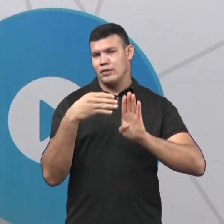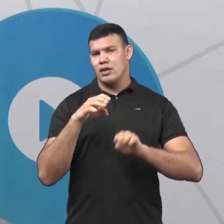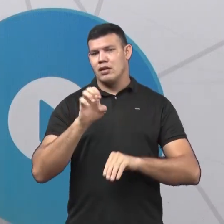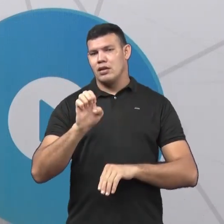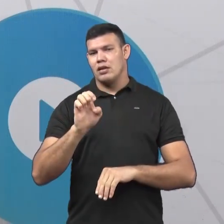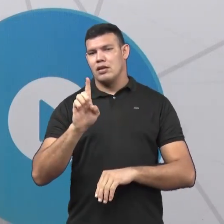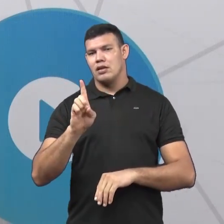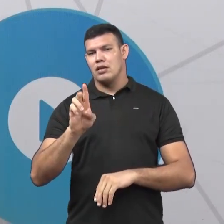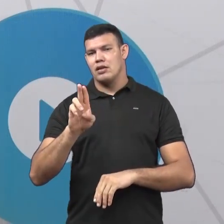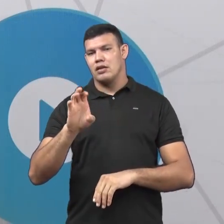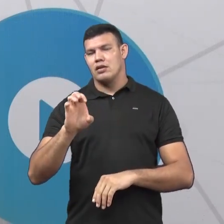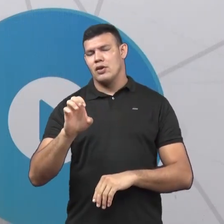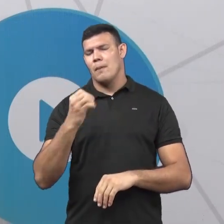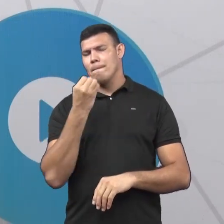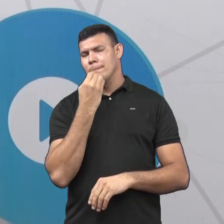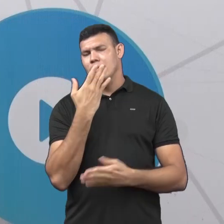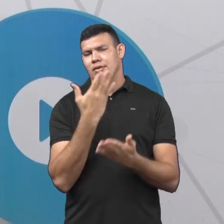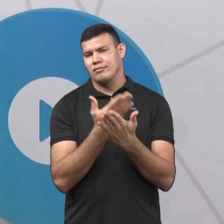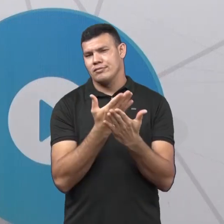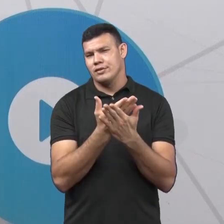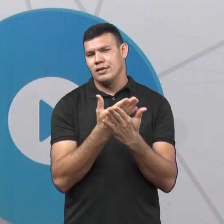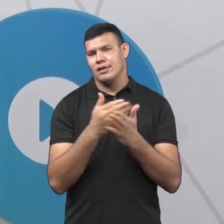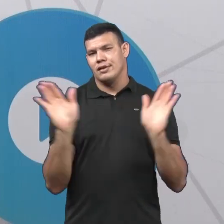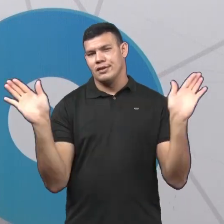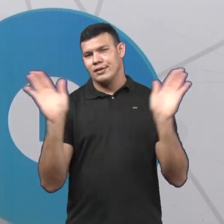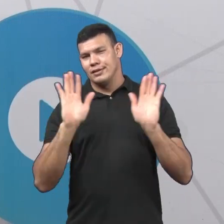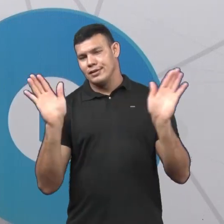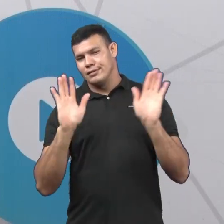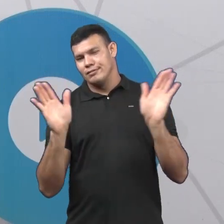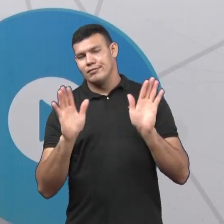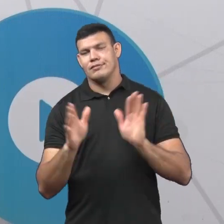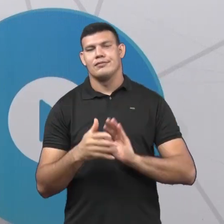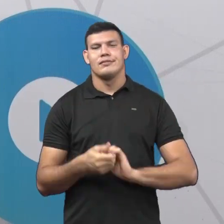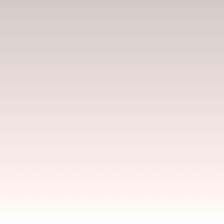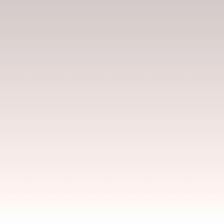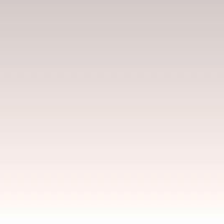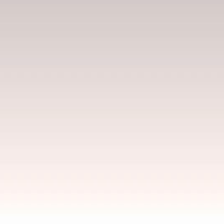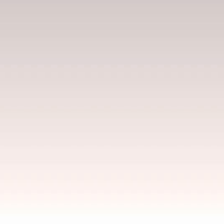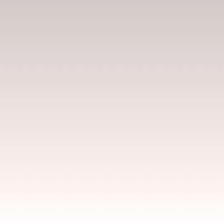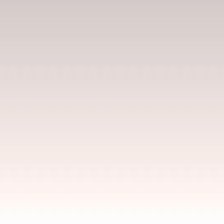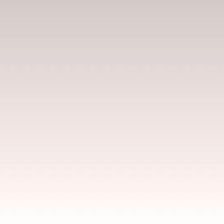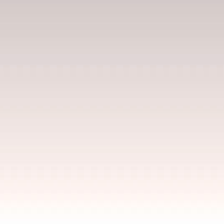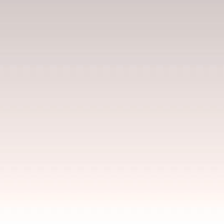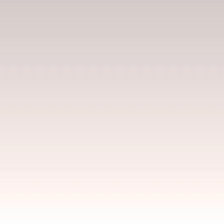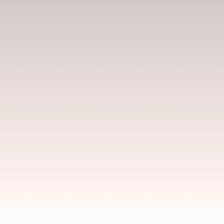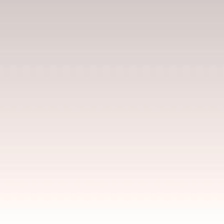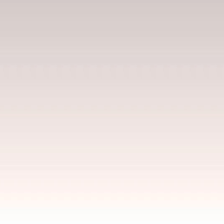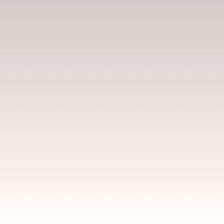embaixo, tá? Bons estudos e até a próxima aula!